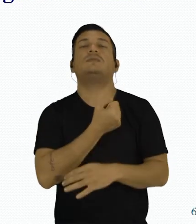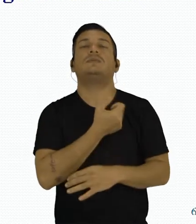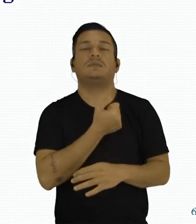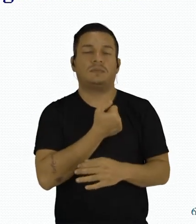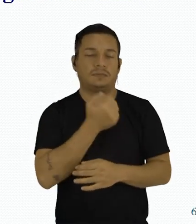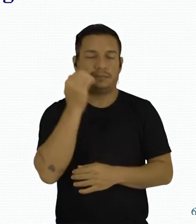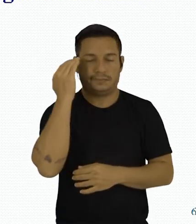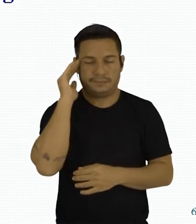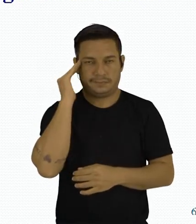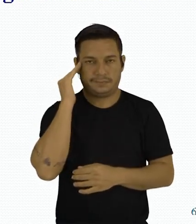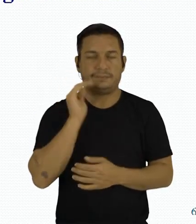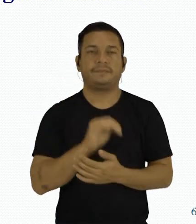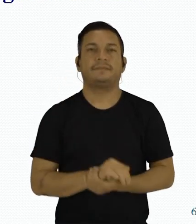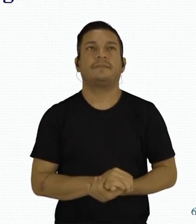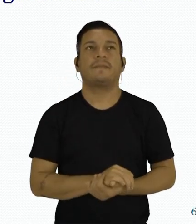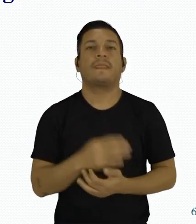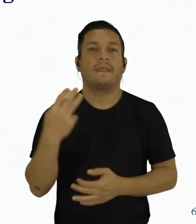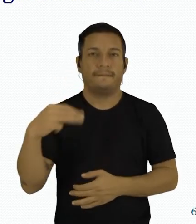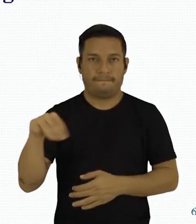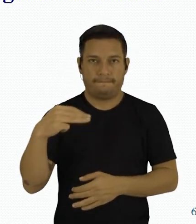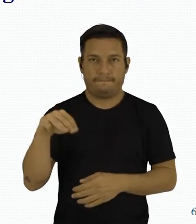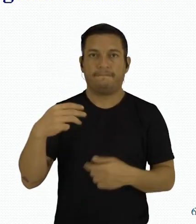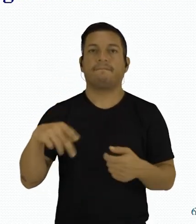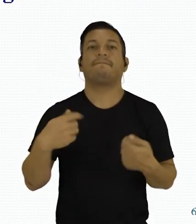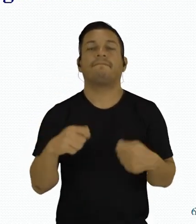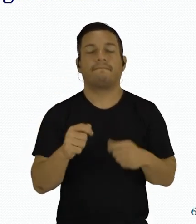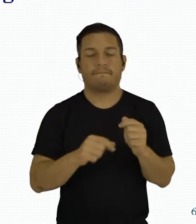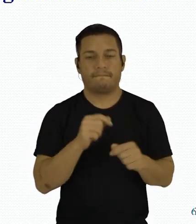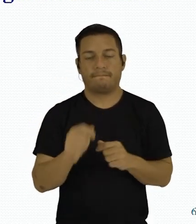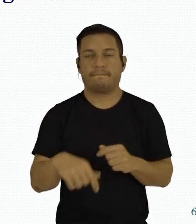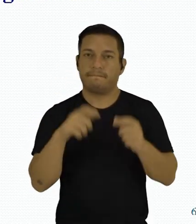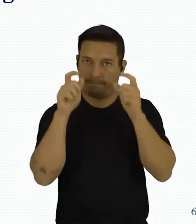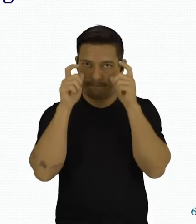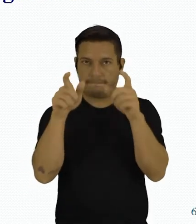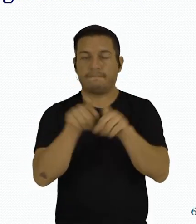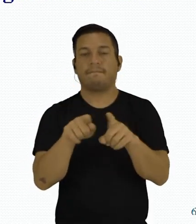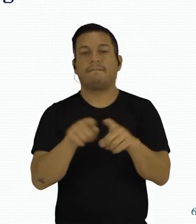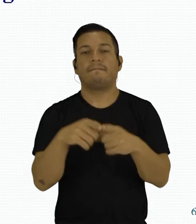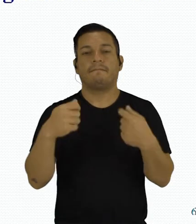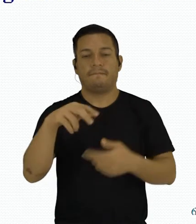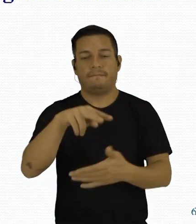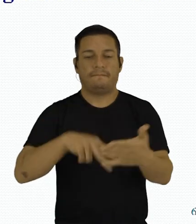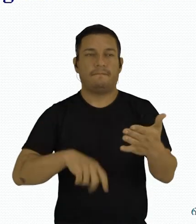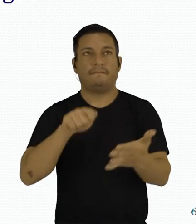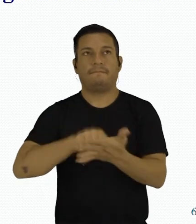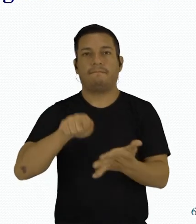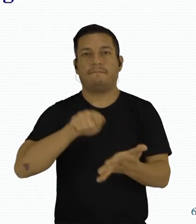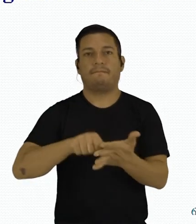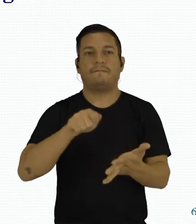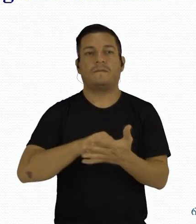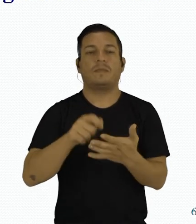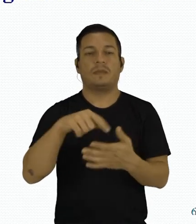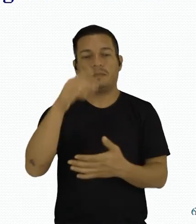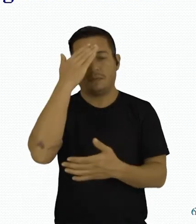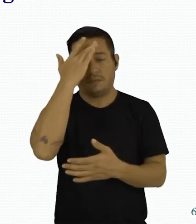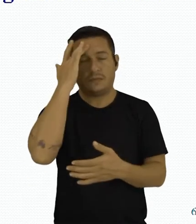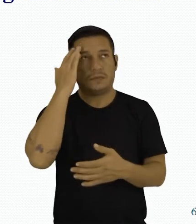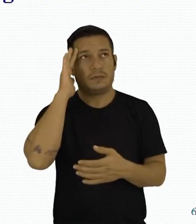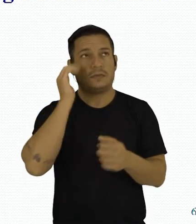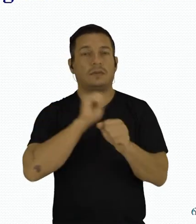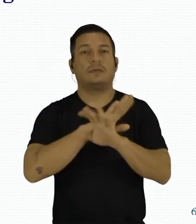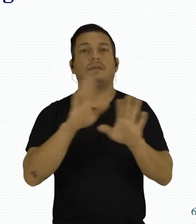periódica no caso, certo? Matemática é muito notação também. A gente tem que saber ler o que a gente escreve para as outras pessoas também entenderem o que a gente quer